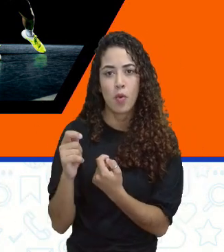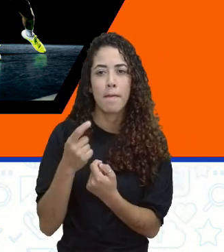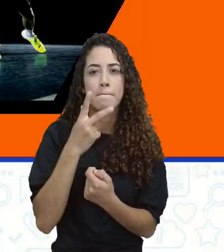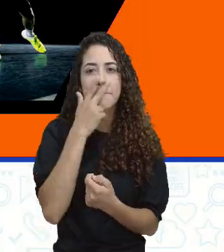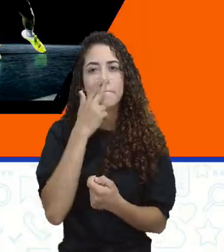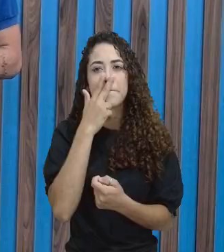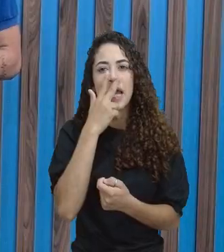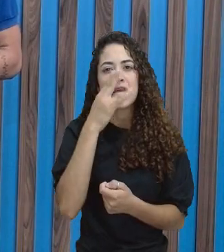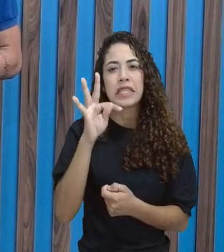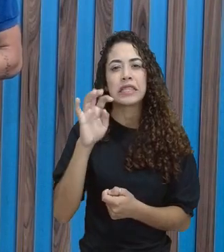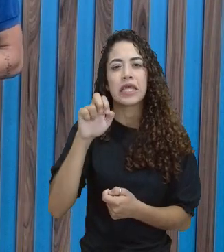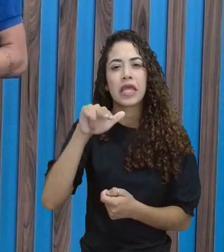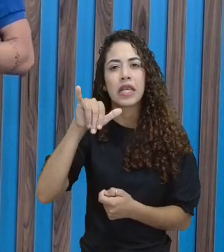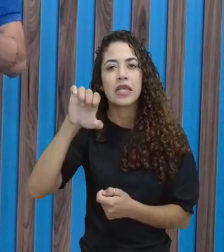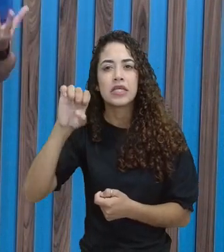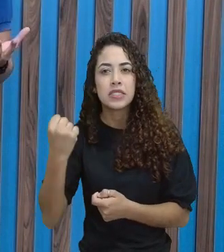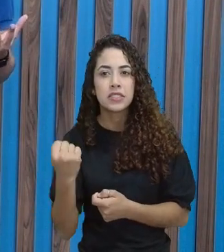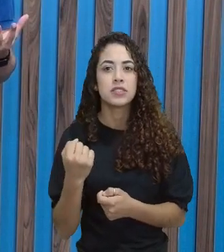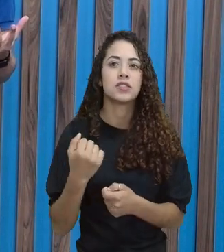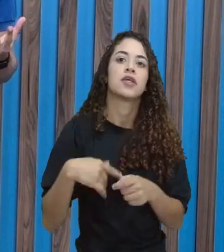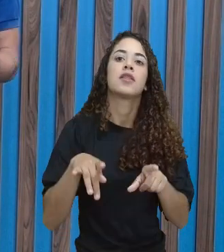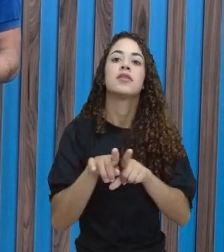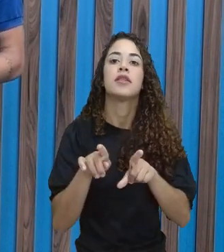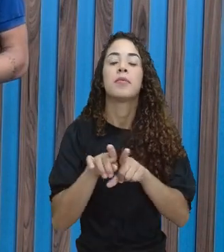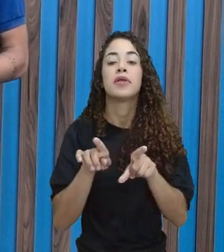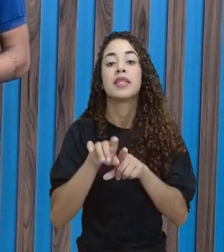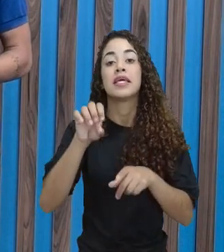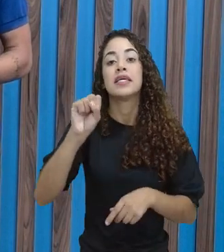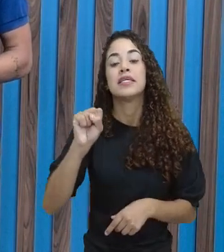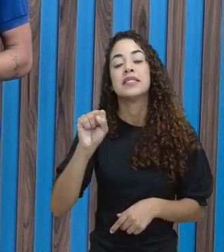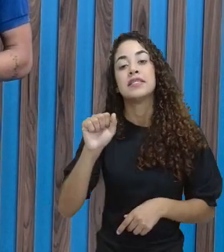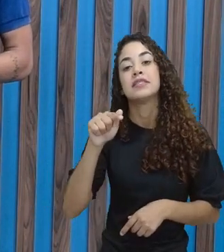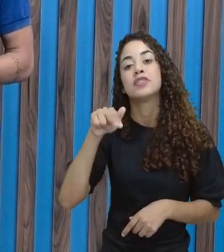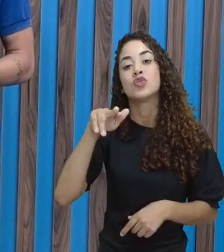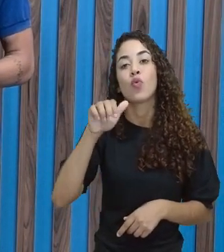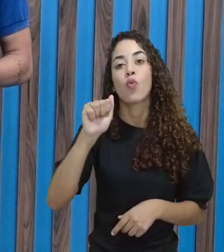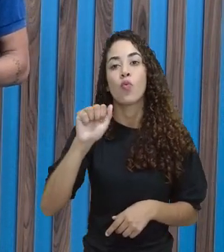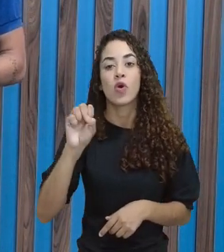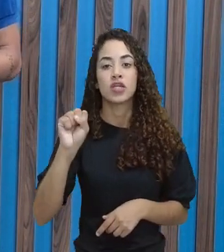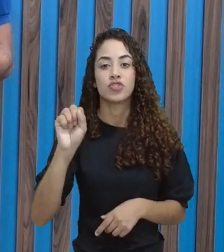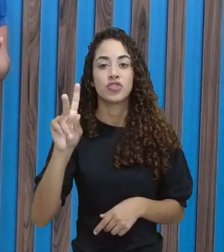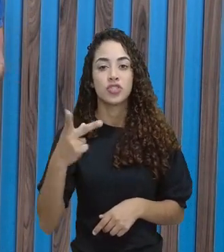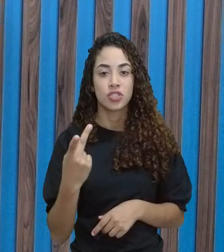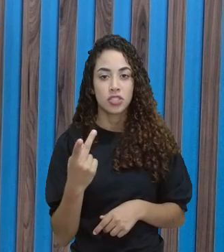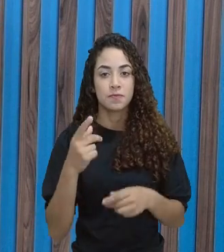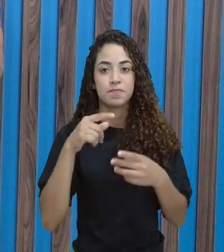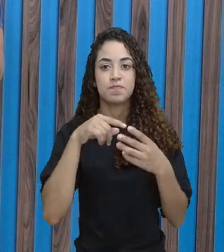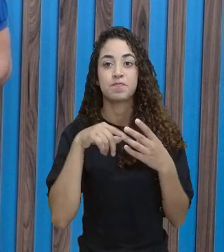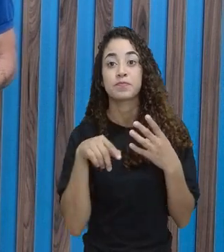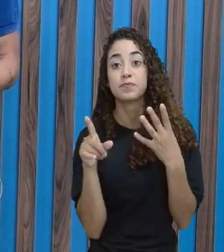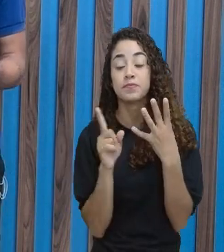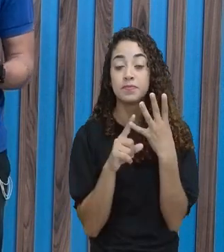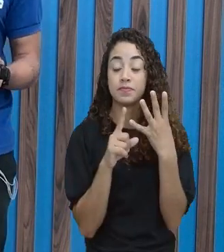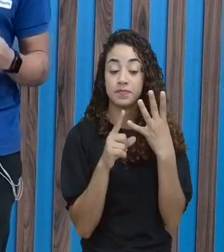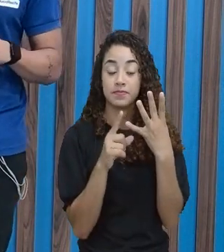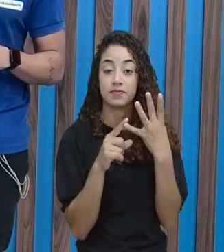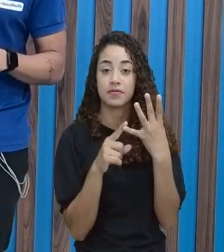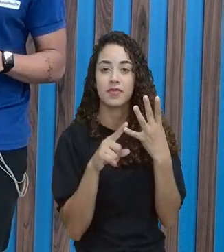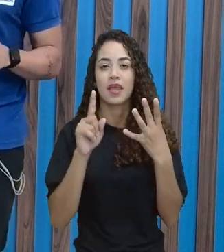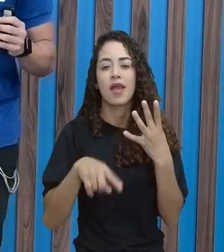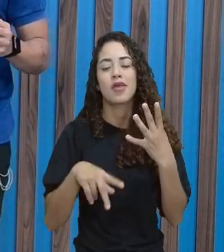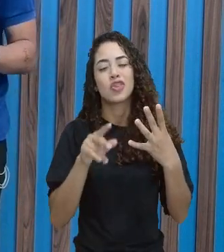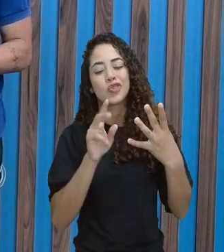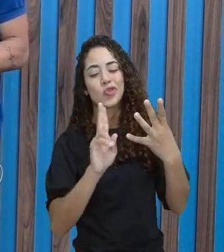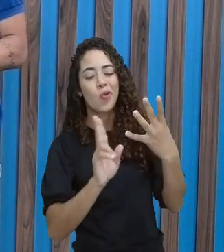uma peteca, né? E o squash, que é aí um esporte que talvez vocês não saibam pelo